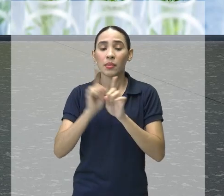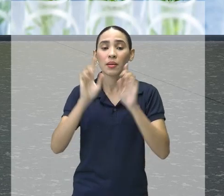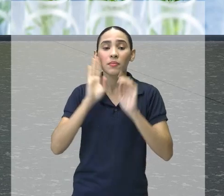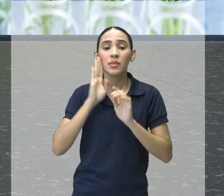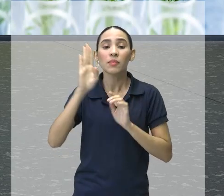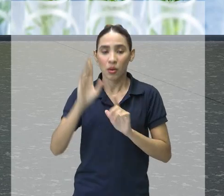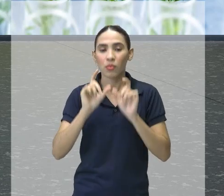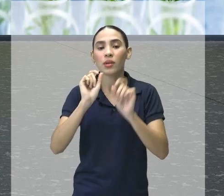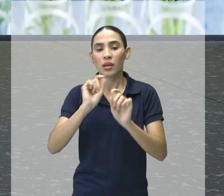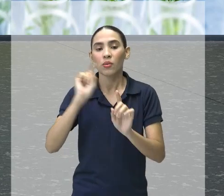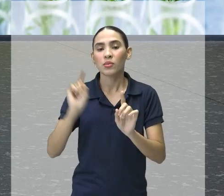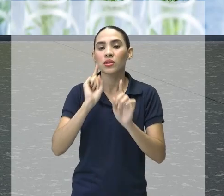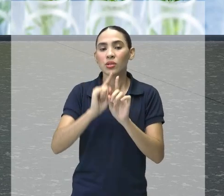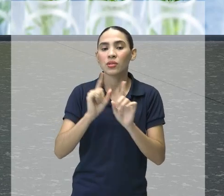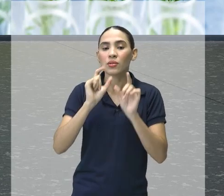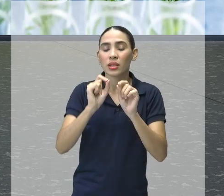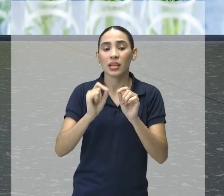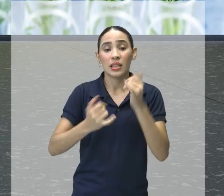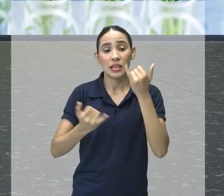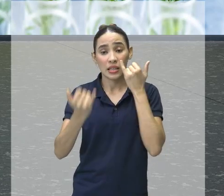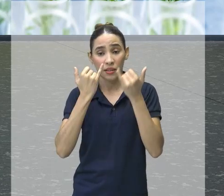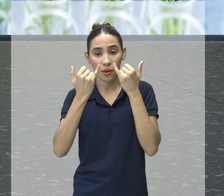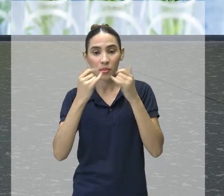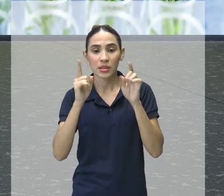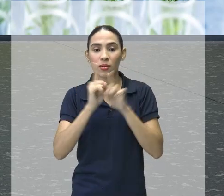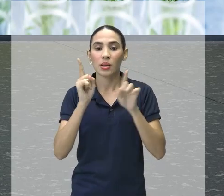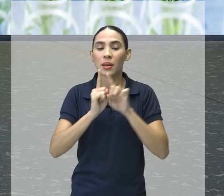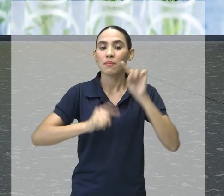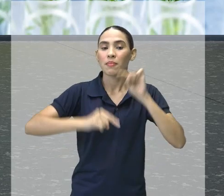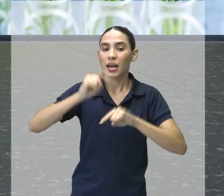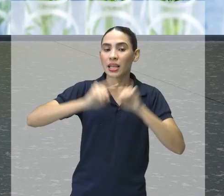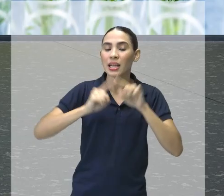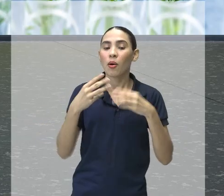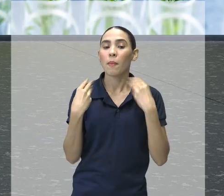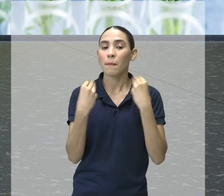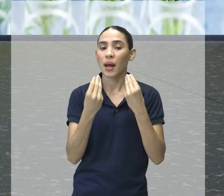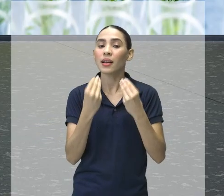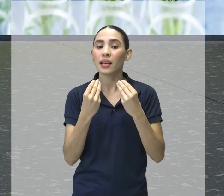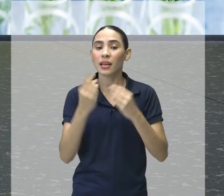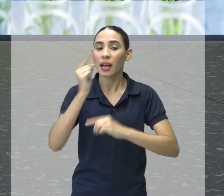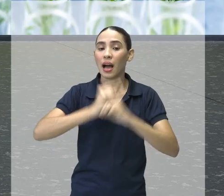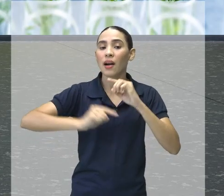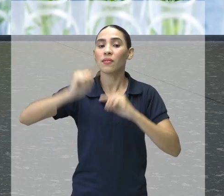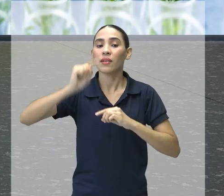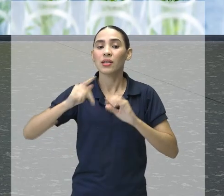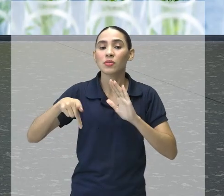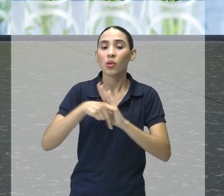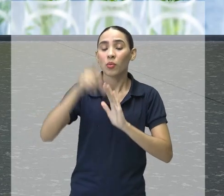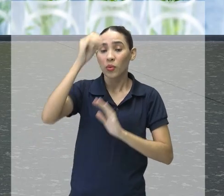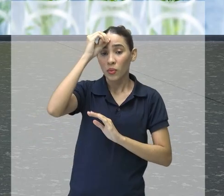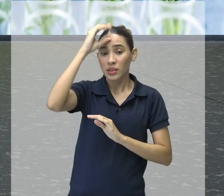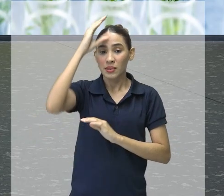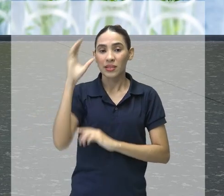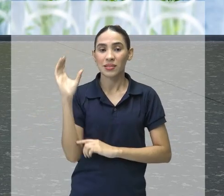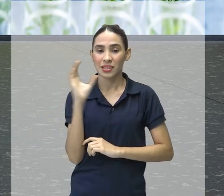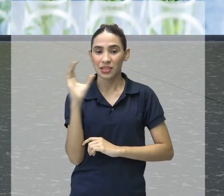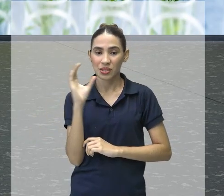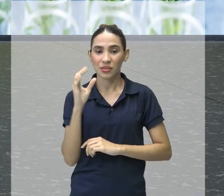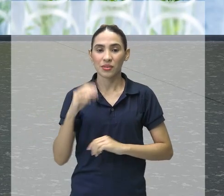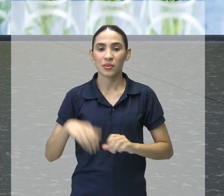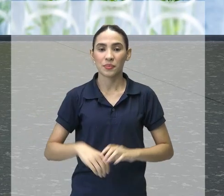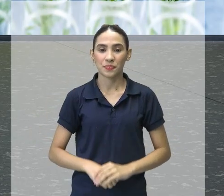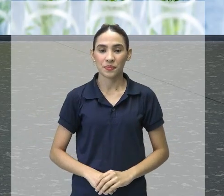central a obtenção de dados e materiais para quê? Para o avanço do conhecimento